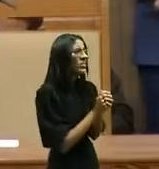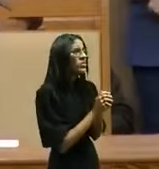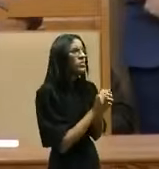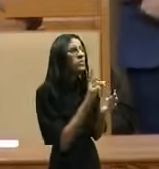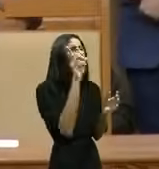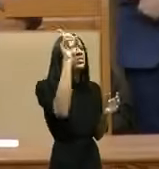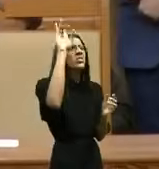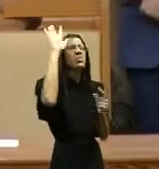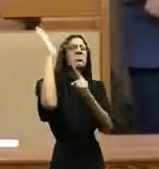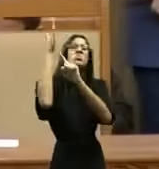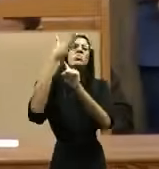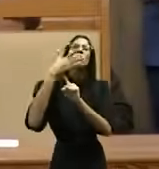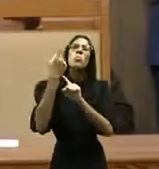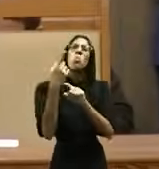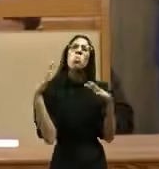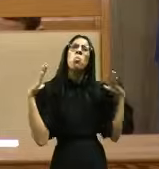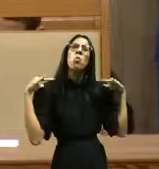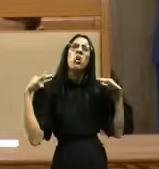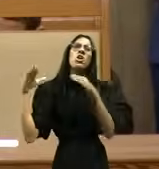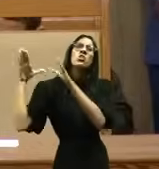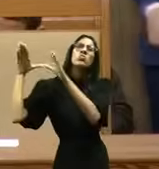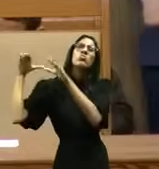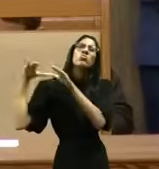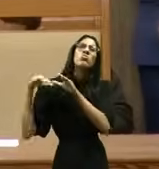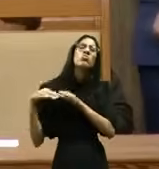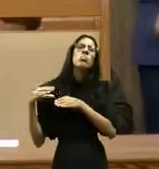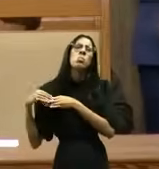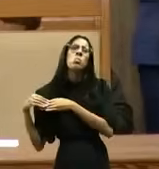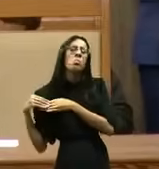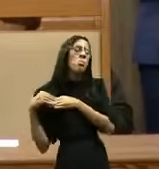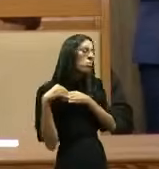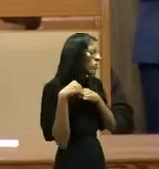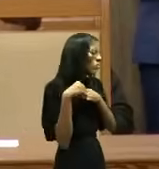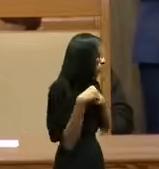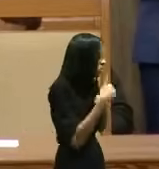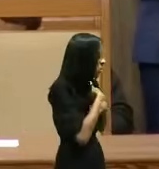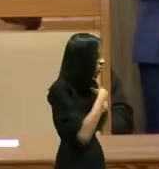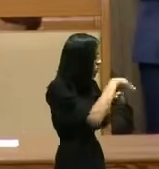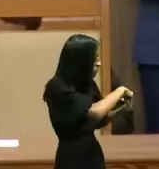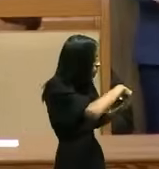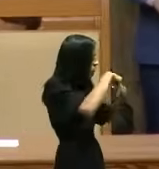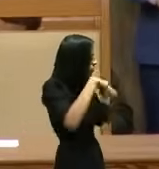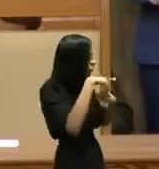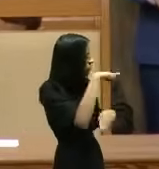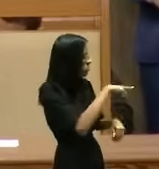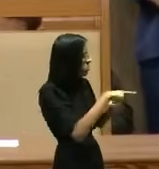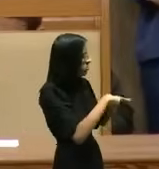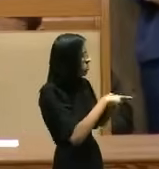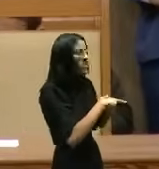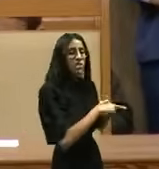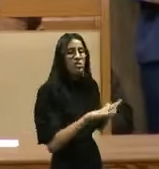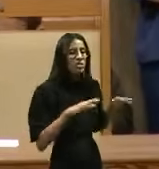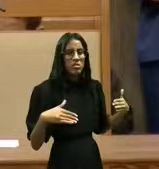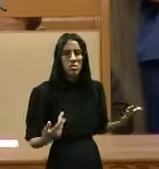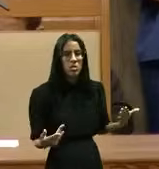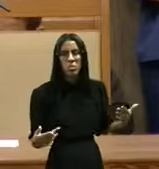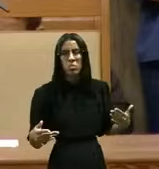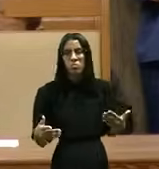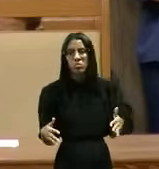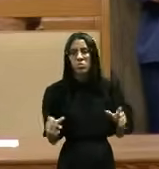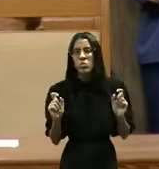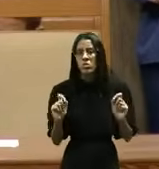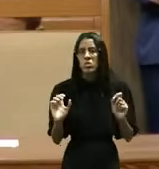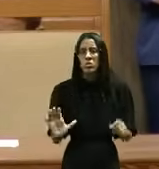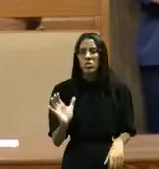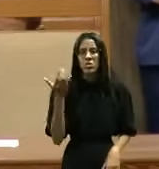cair Eita a mente velha do Pedro velho judeu velho cheio de besteira velha Começou a cair